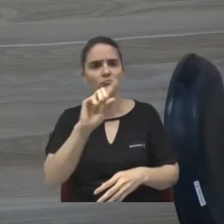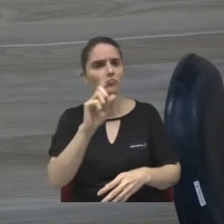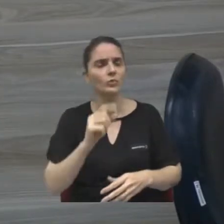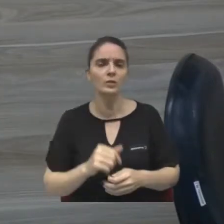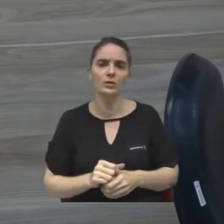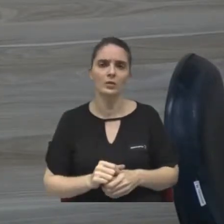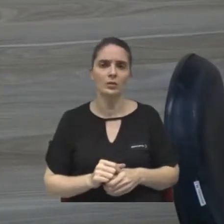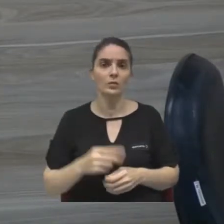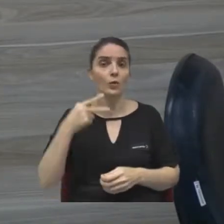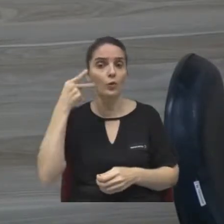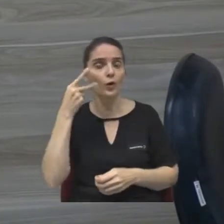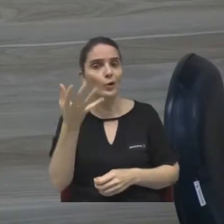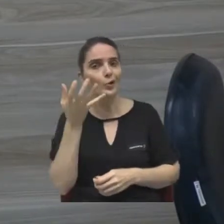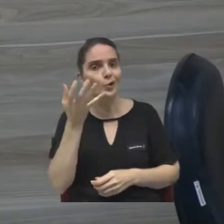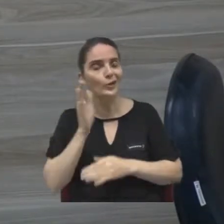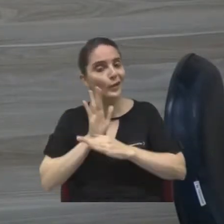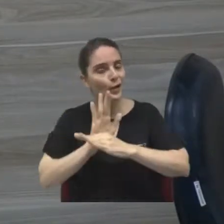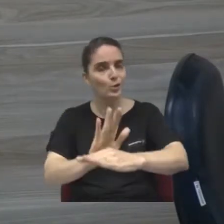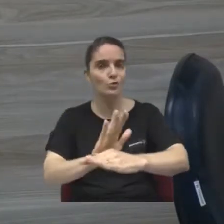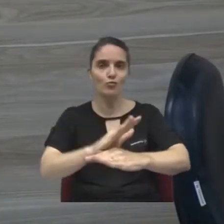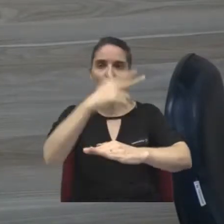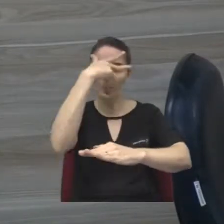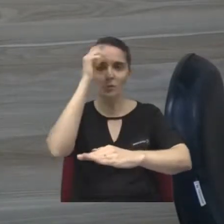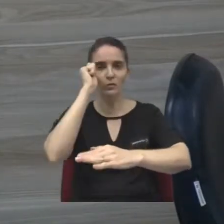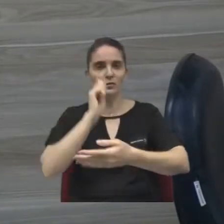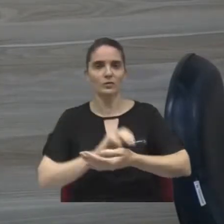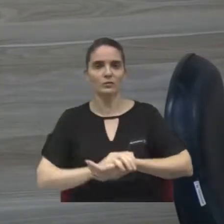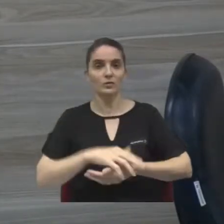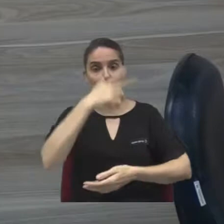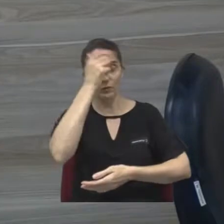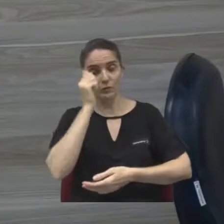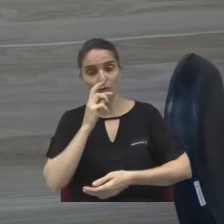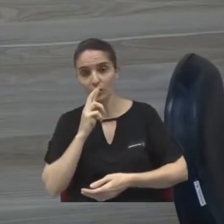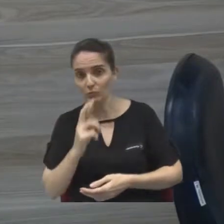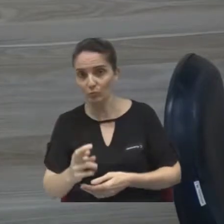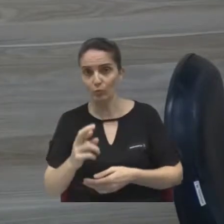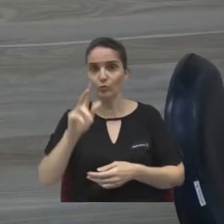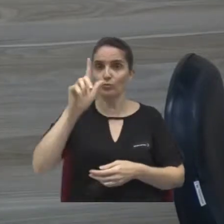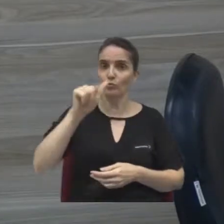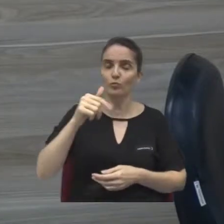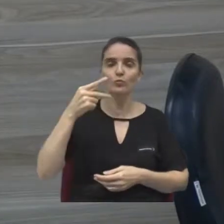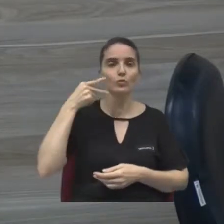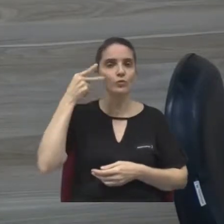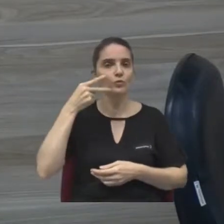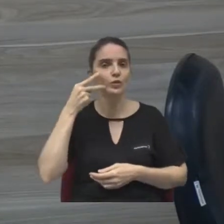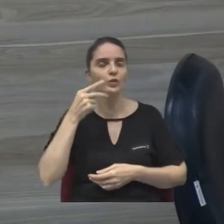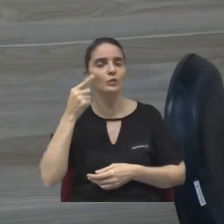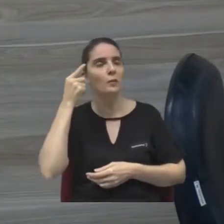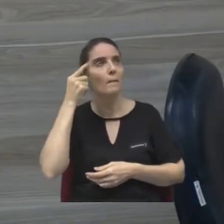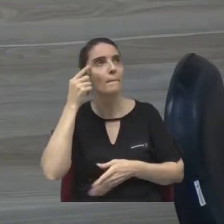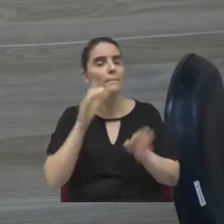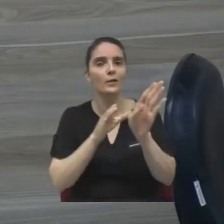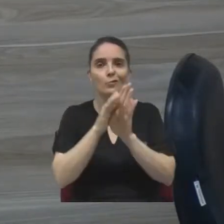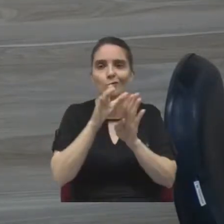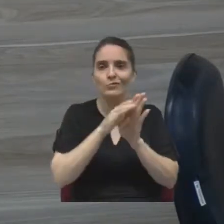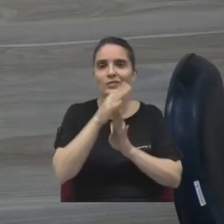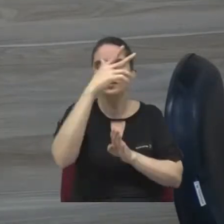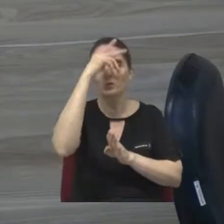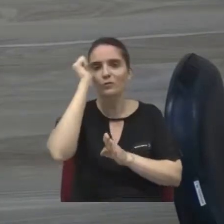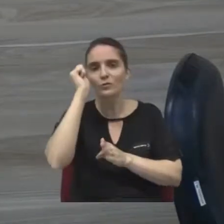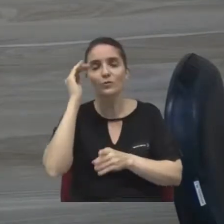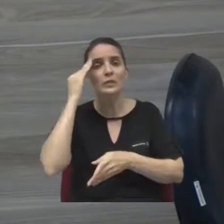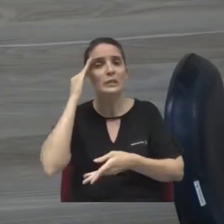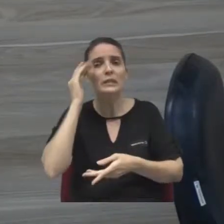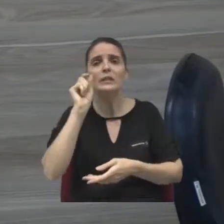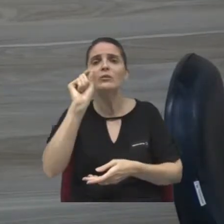vias. A gente recebe a resposta, aí conseguimos fazer indicações, ou até mesmo melhorias, ou até mesmo entender o que está